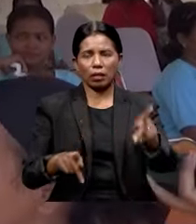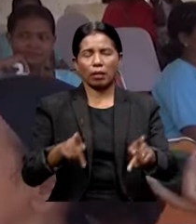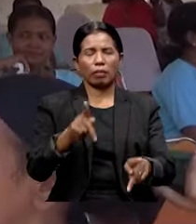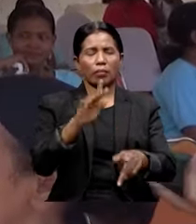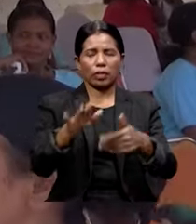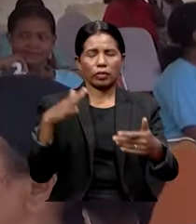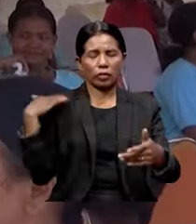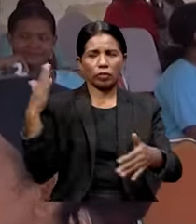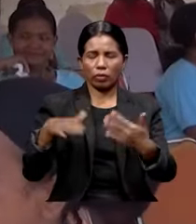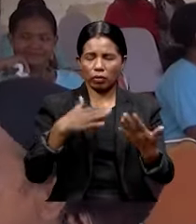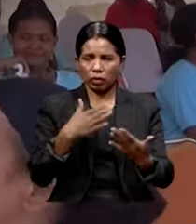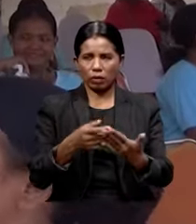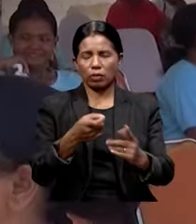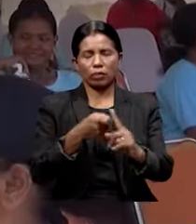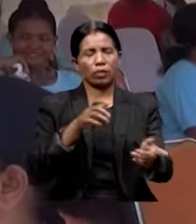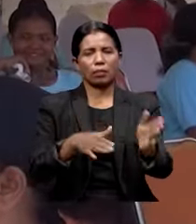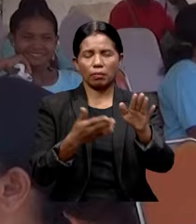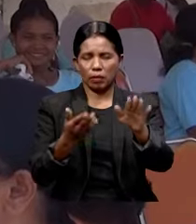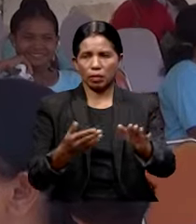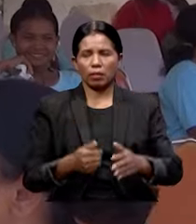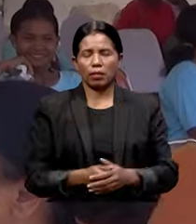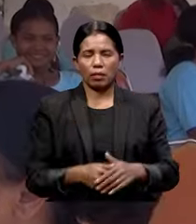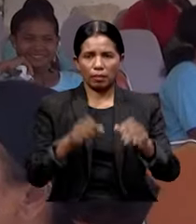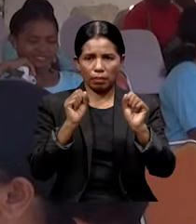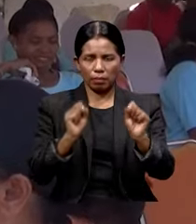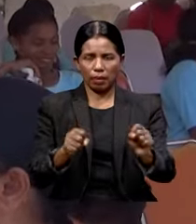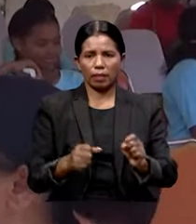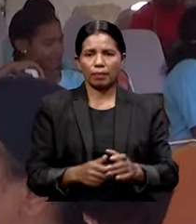dia isin mate. Podemos bele